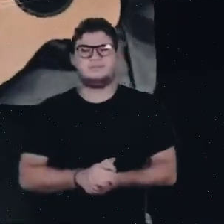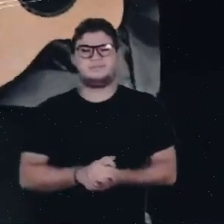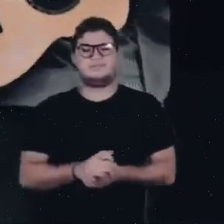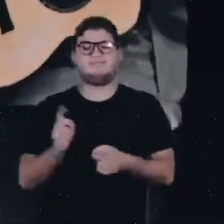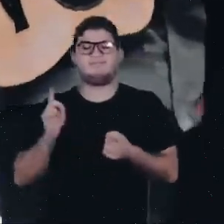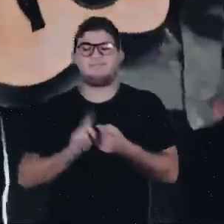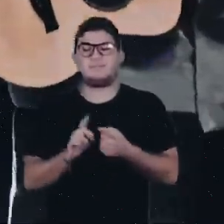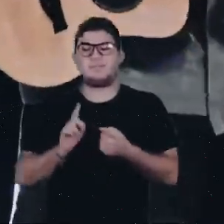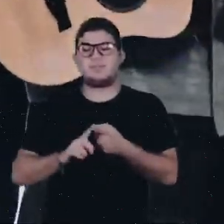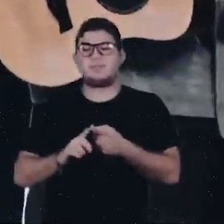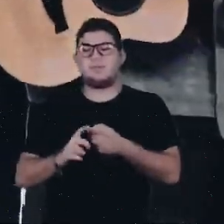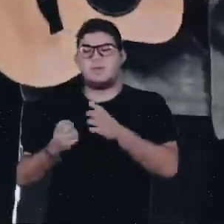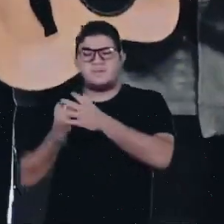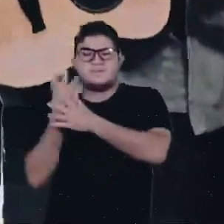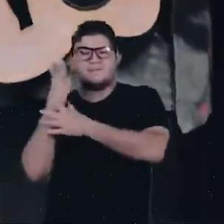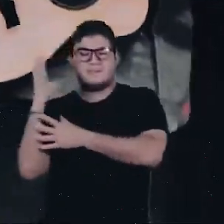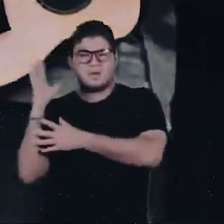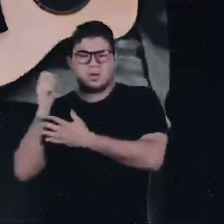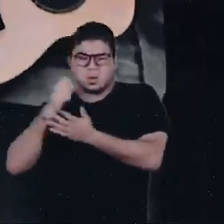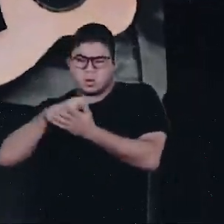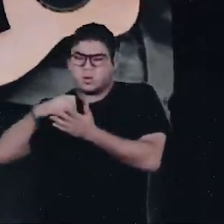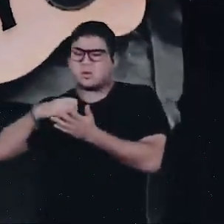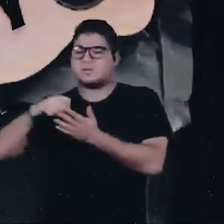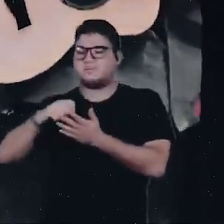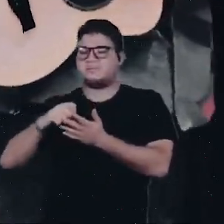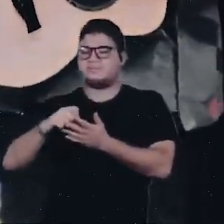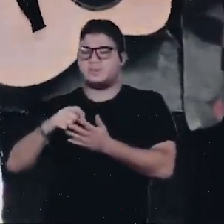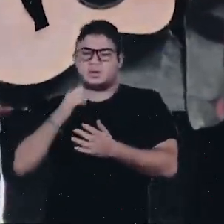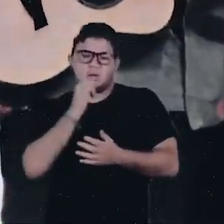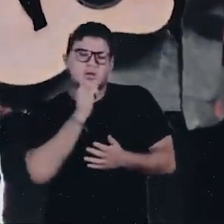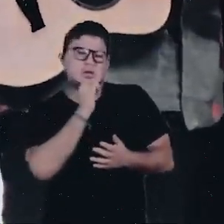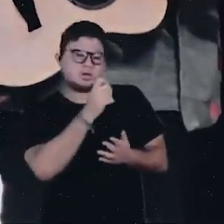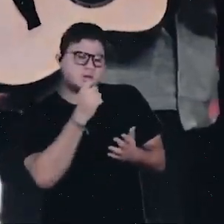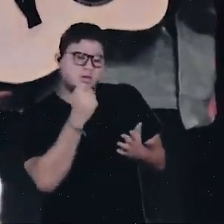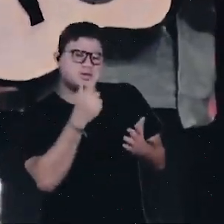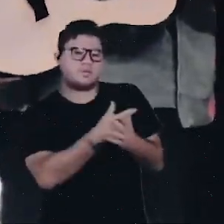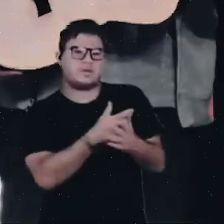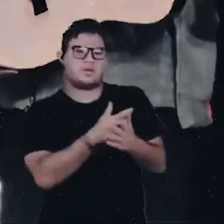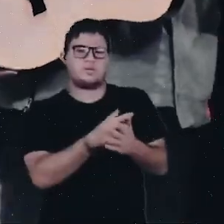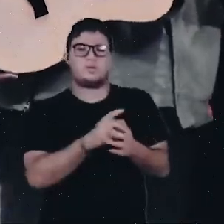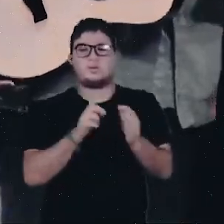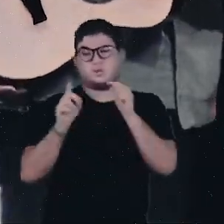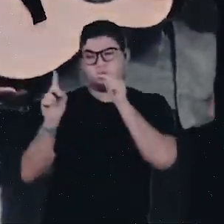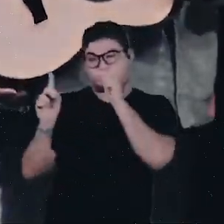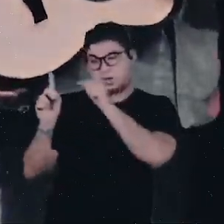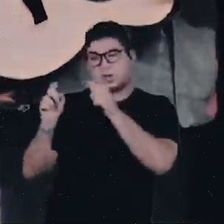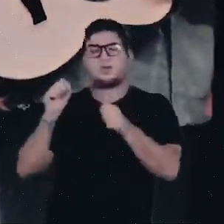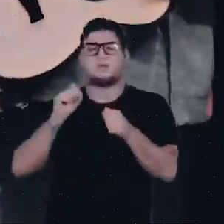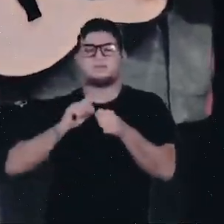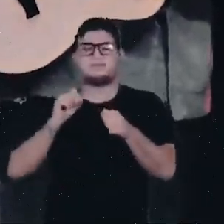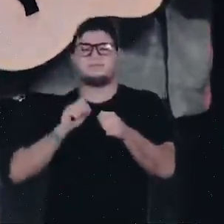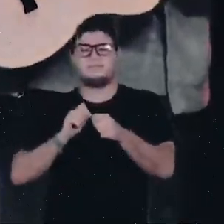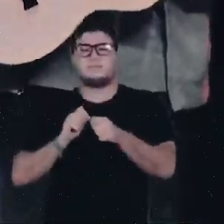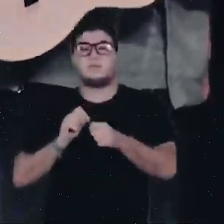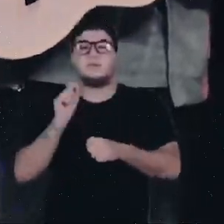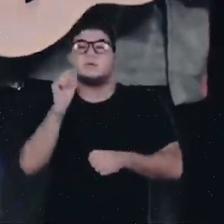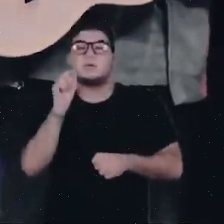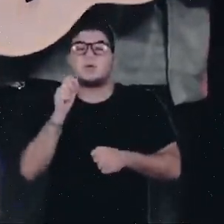Porque é o Criador que determina o valor daquilo que ele fez. E quem é que criou